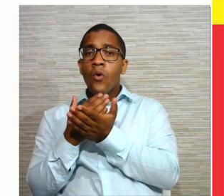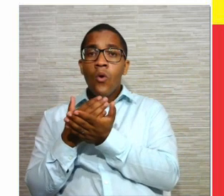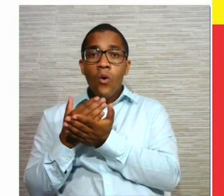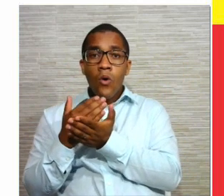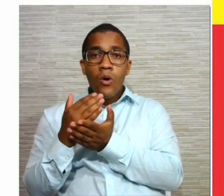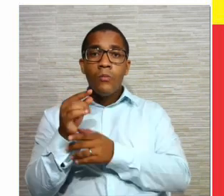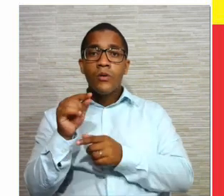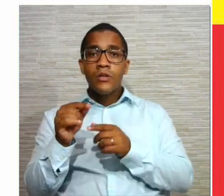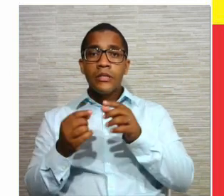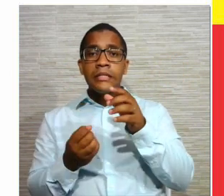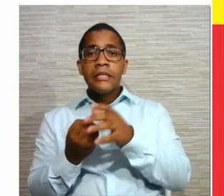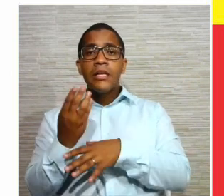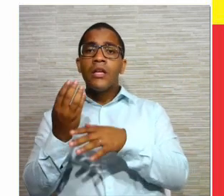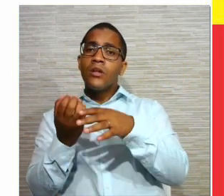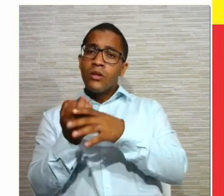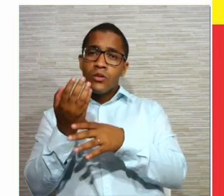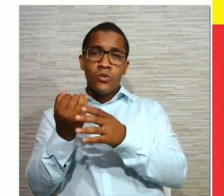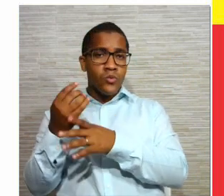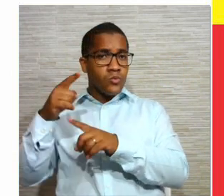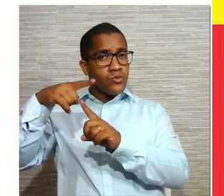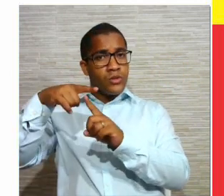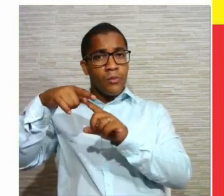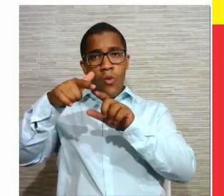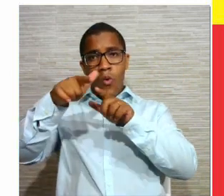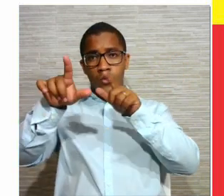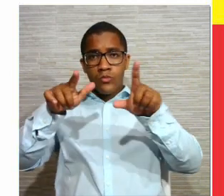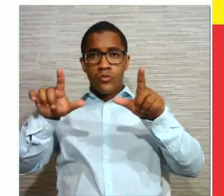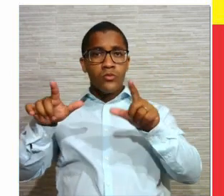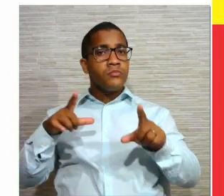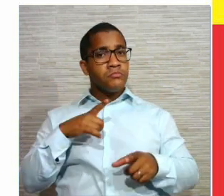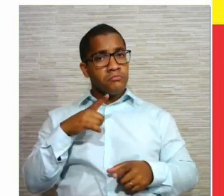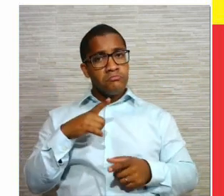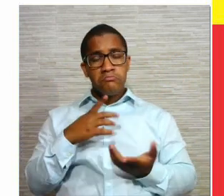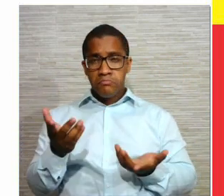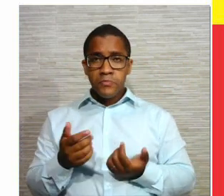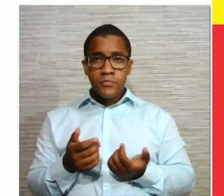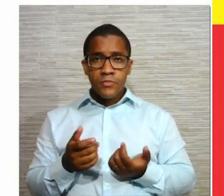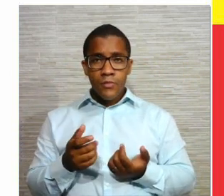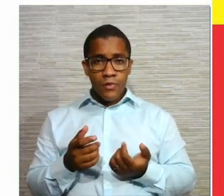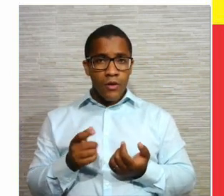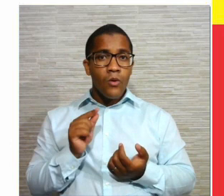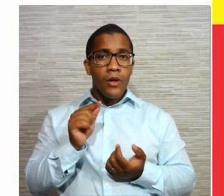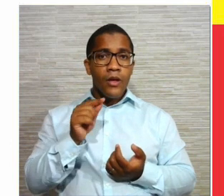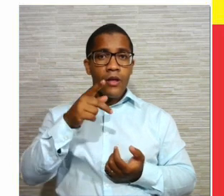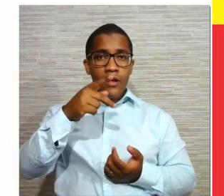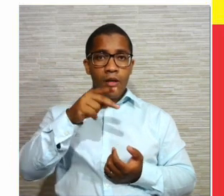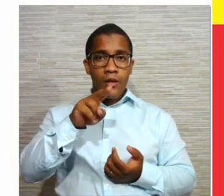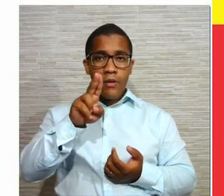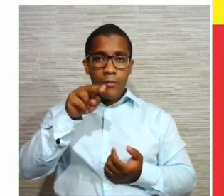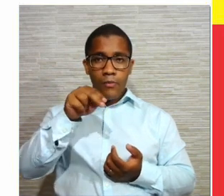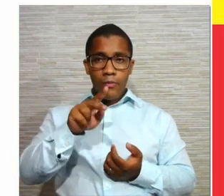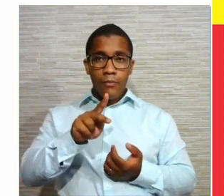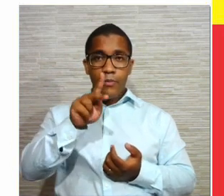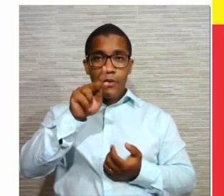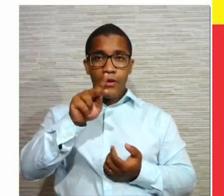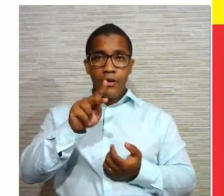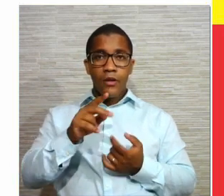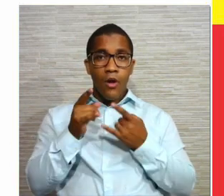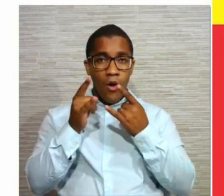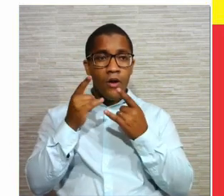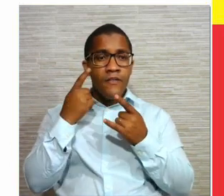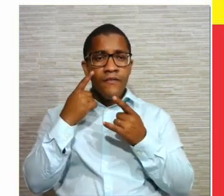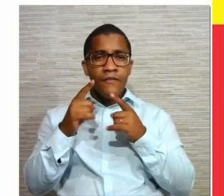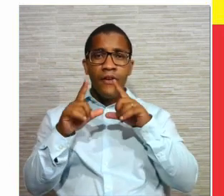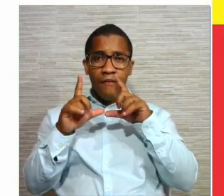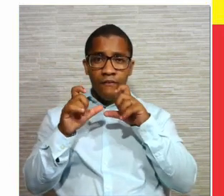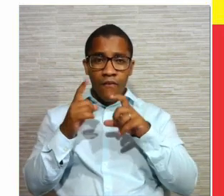aí que começa a ganhar outras formas. O rock começa a ganhar outros estilos. Um deles é o punk rock, né?